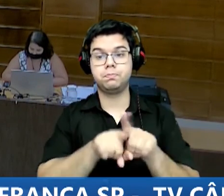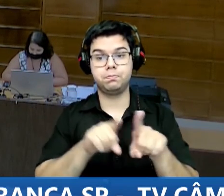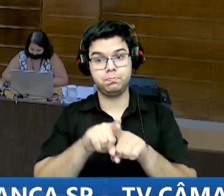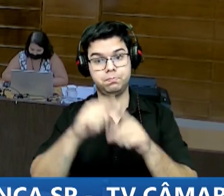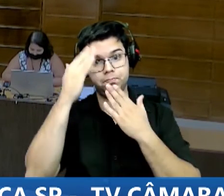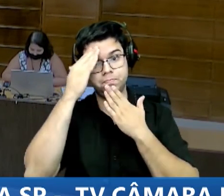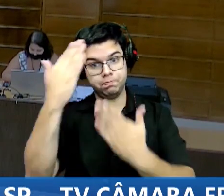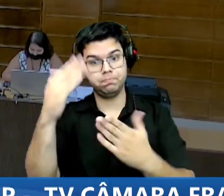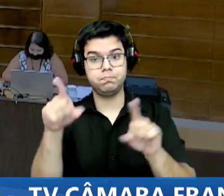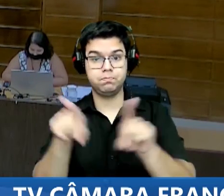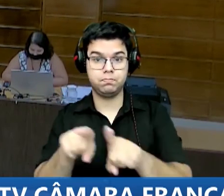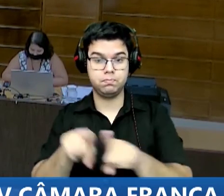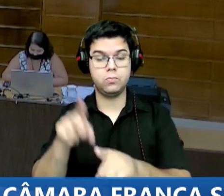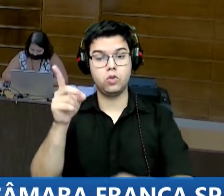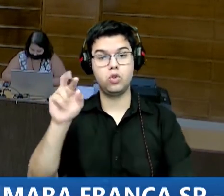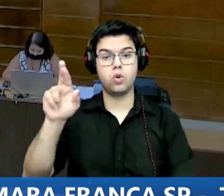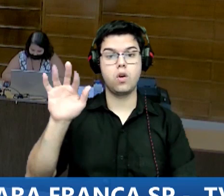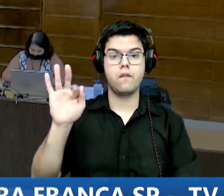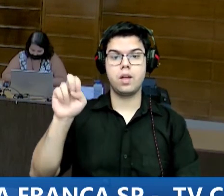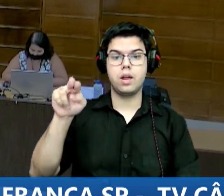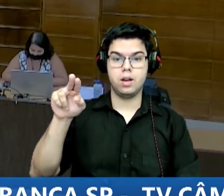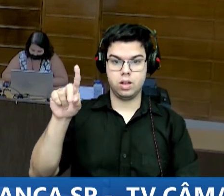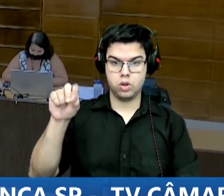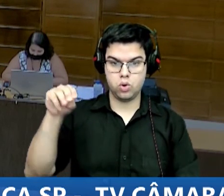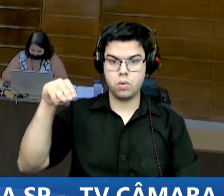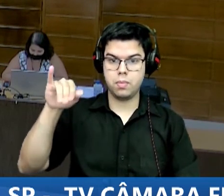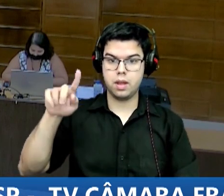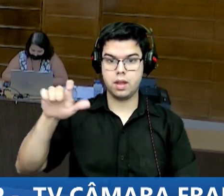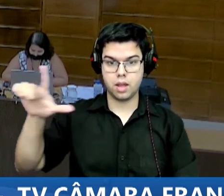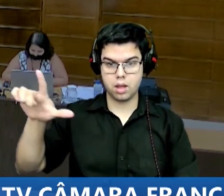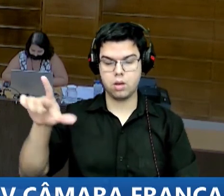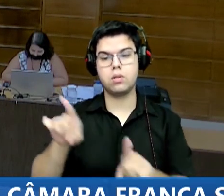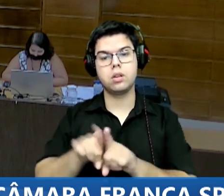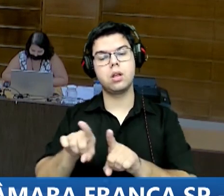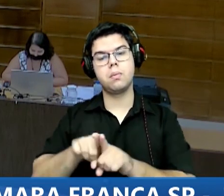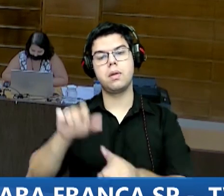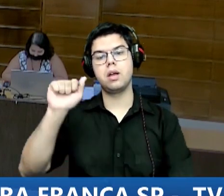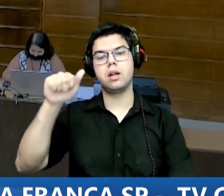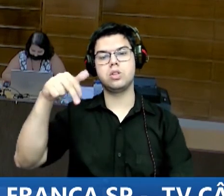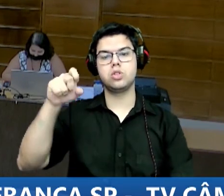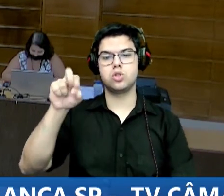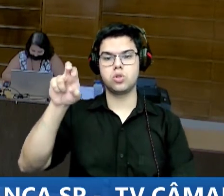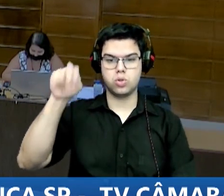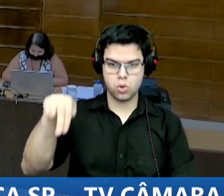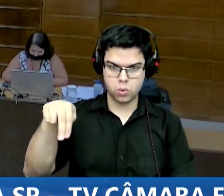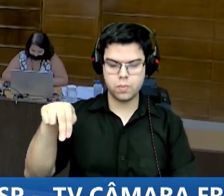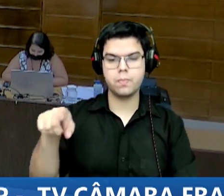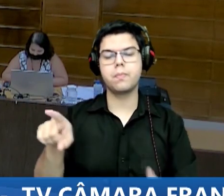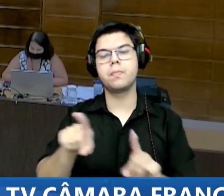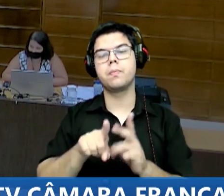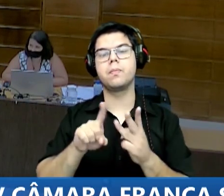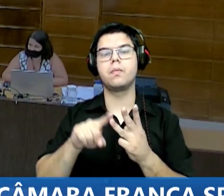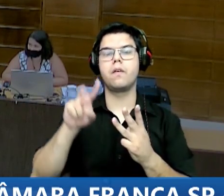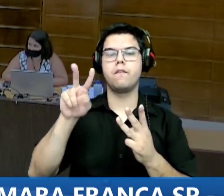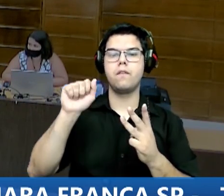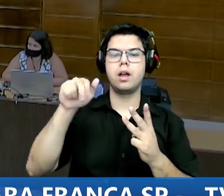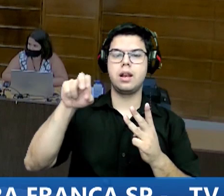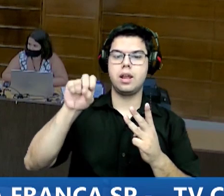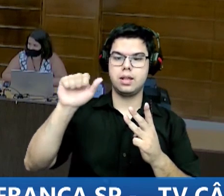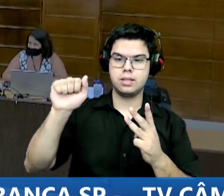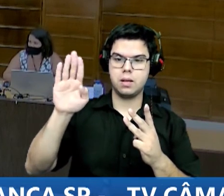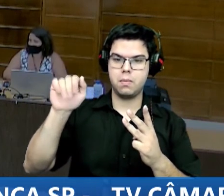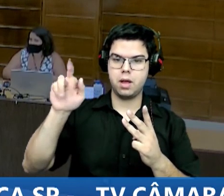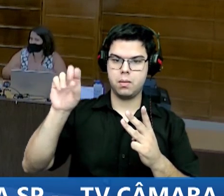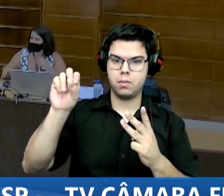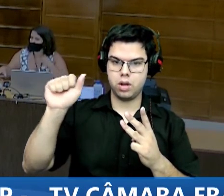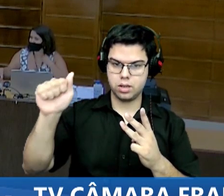Fernando Miguel da Silva, Dr. Anderson Ogrizio e também da Vanessa Barbosa Tristão, pela presença